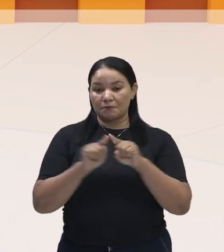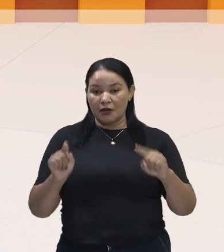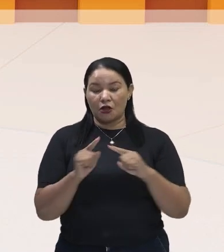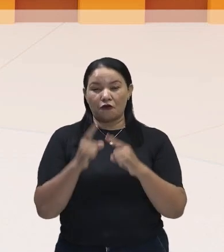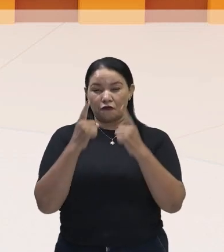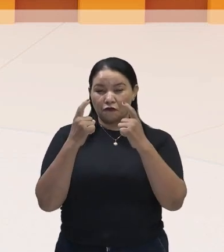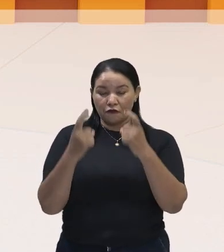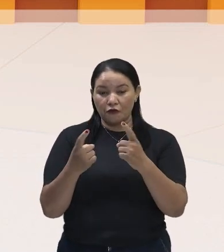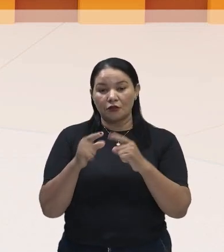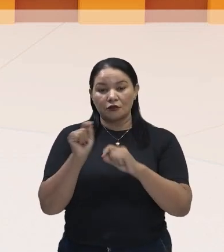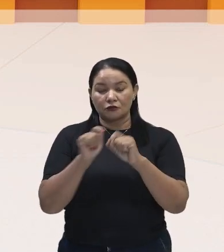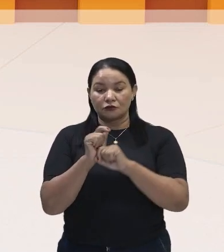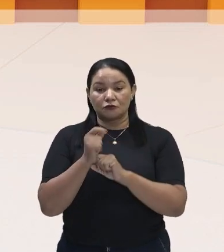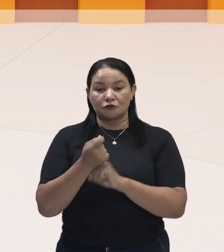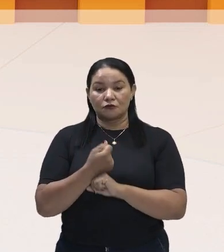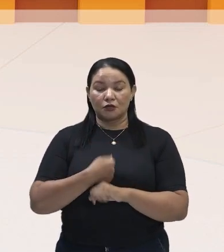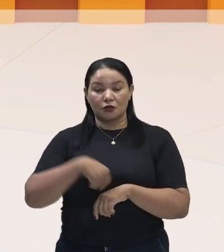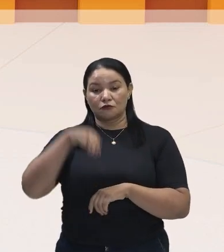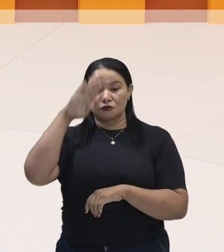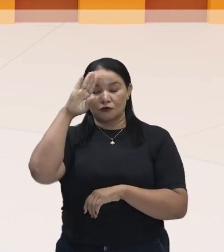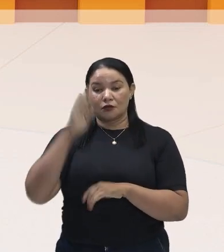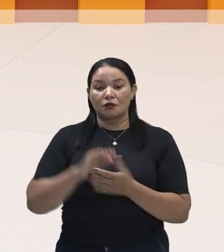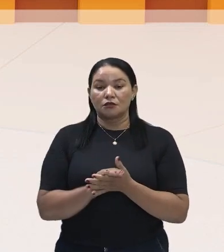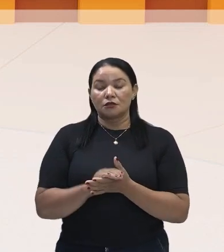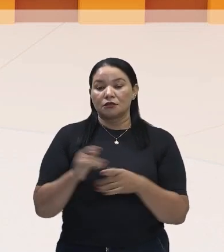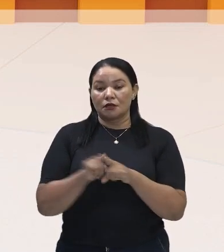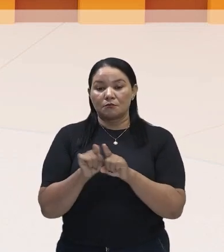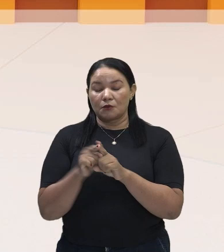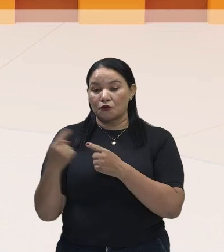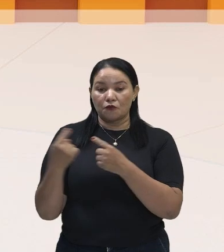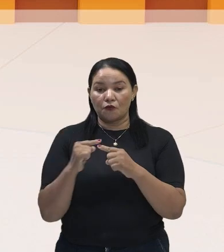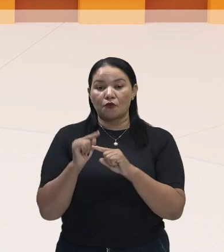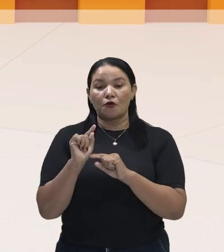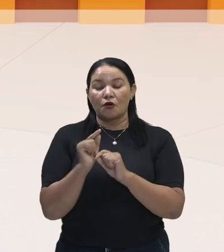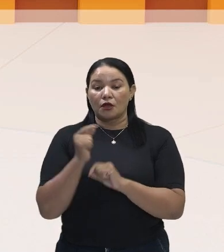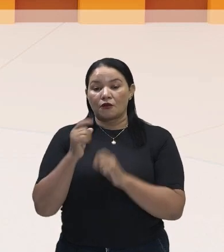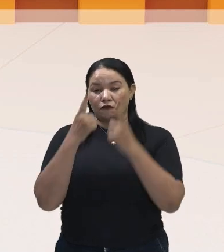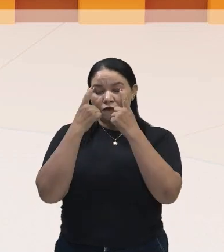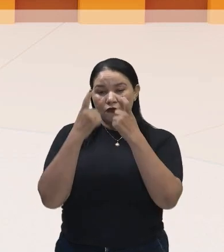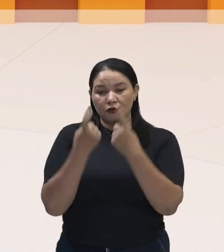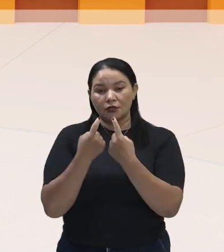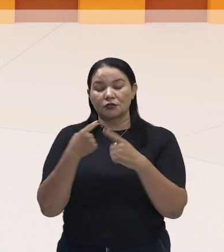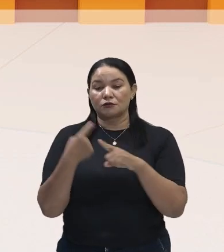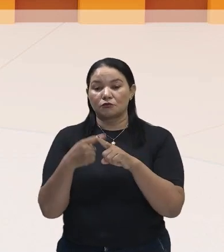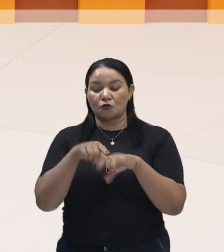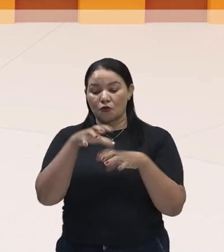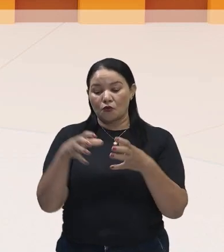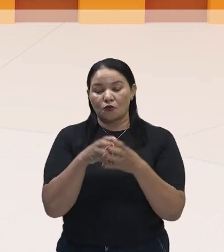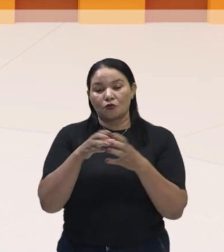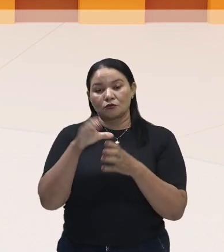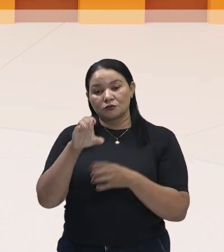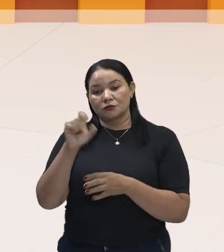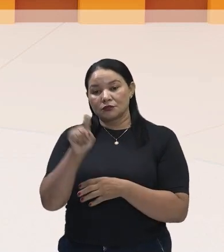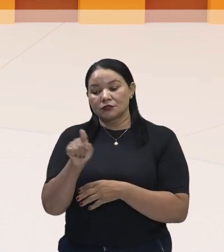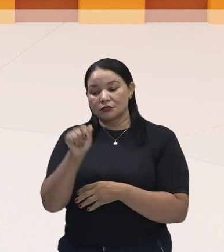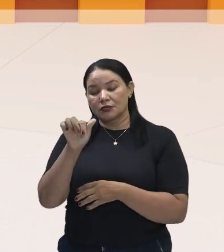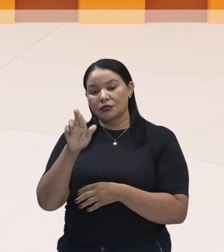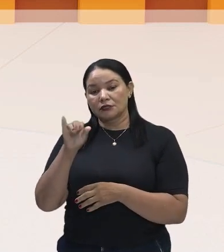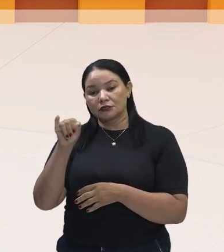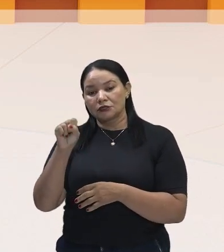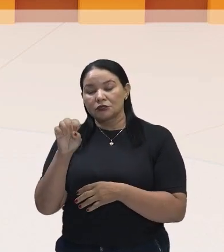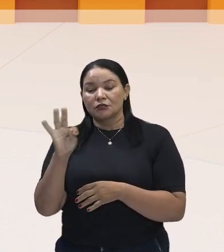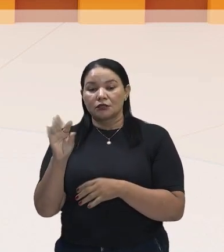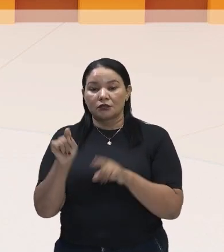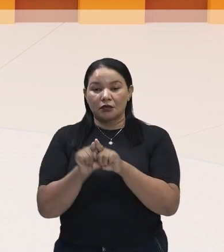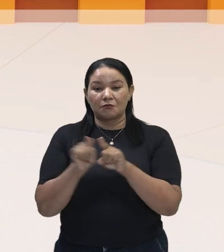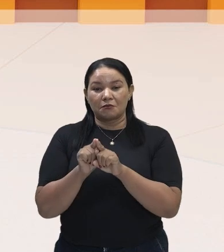czar. A reação violenta das tropas czaristas, que abriu fogo contra os manifestantes,